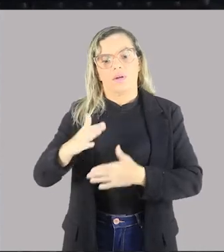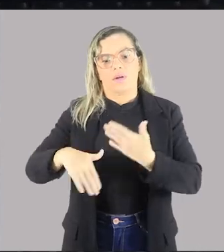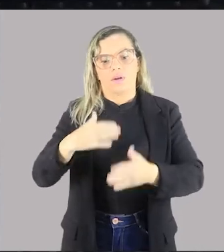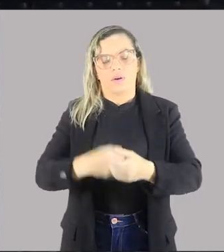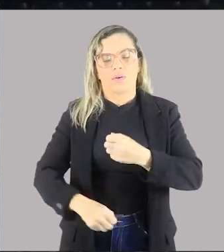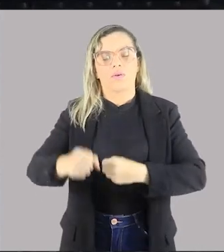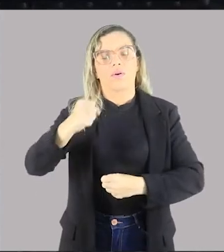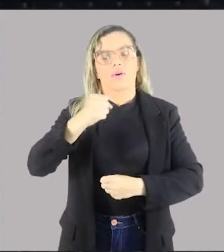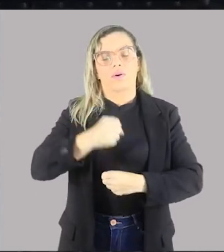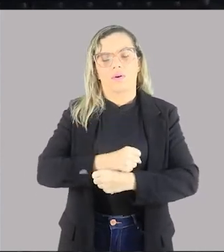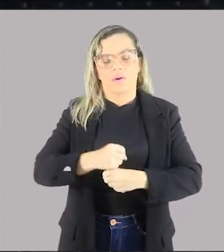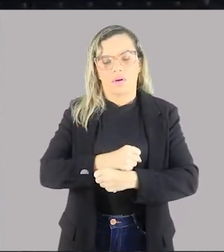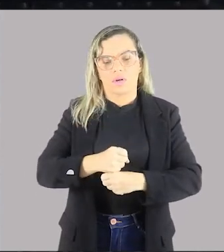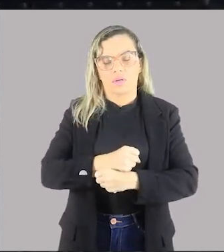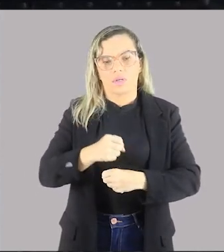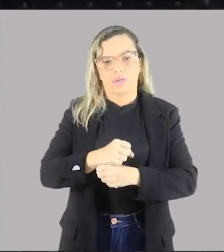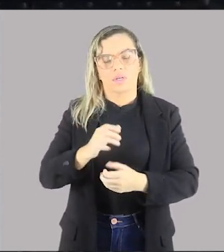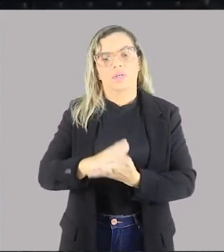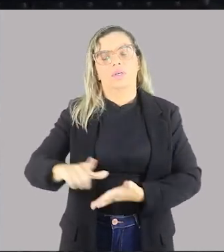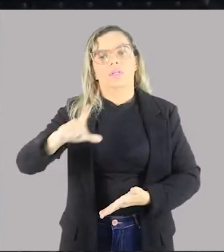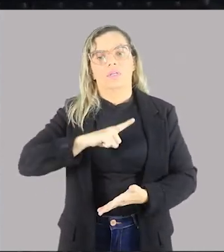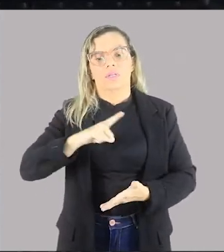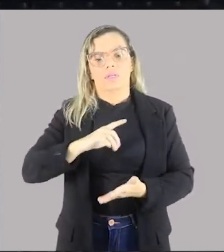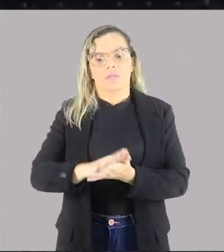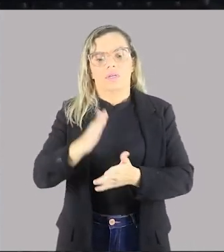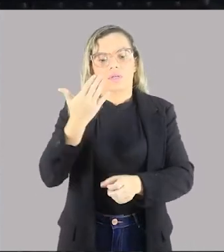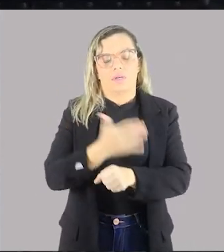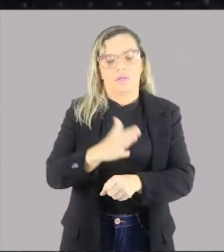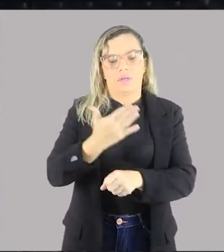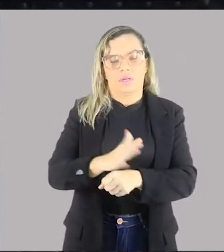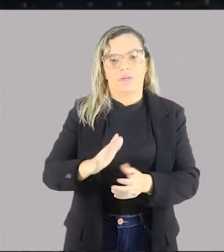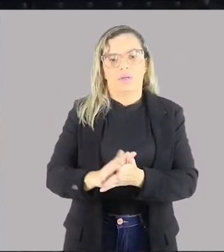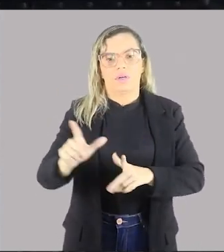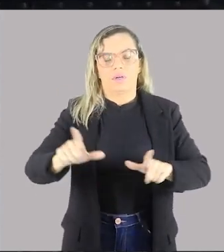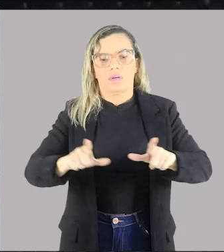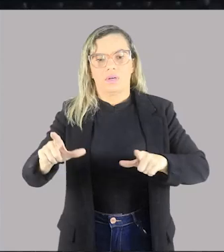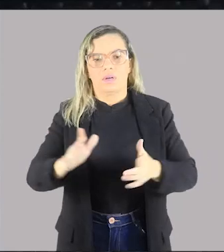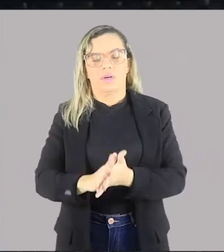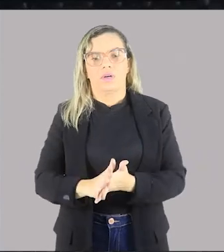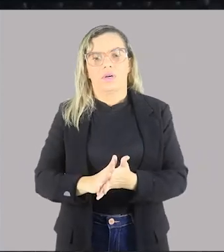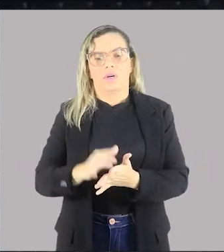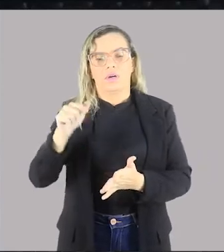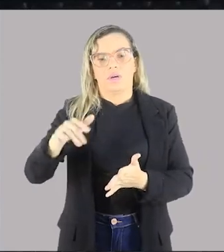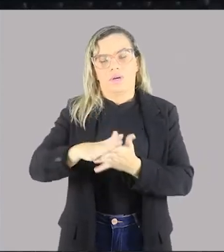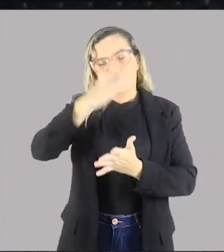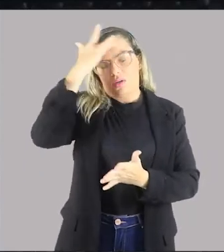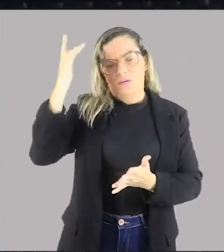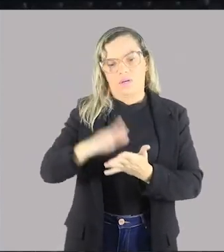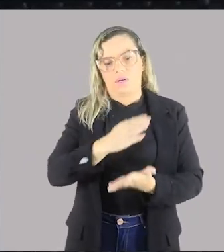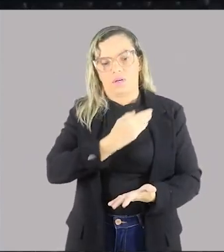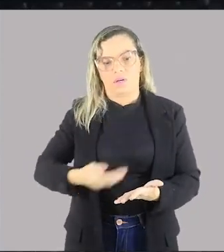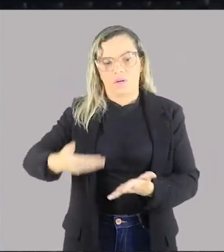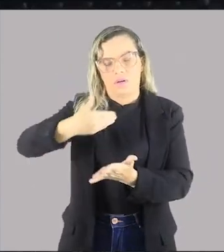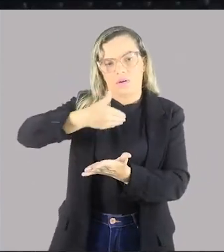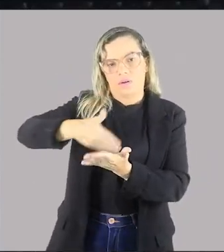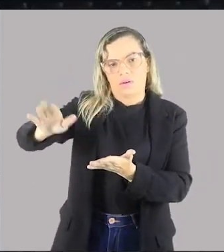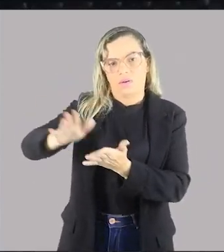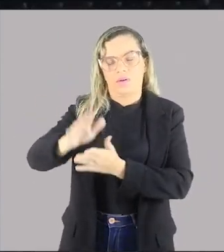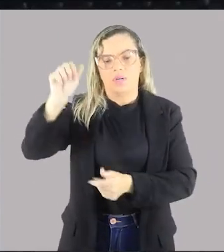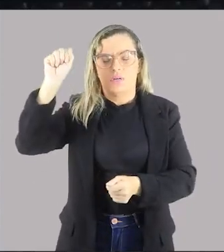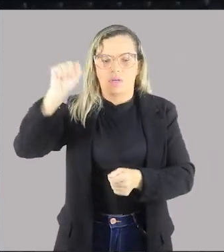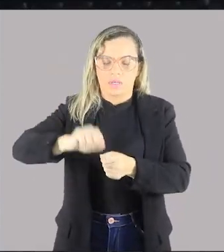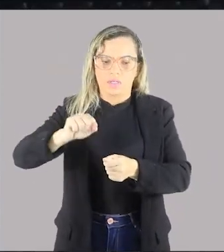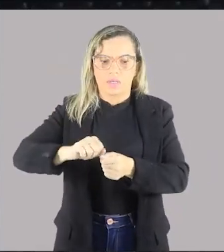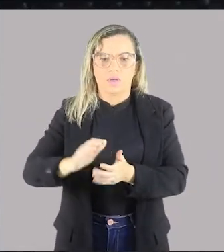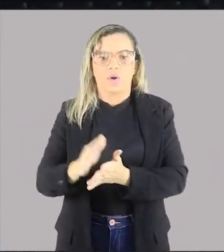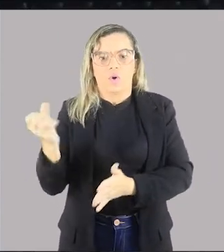cometida. Portanto, mesmo que o servidor público venha fazer, o cidadão, nesse caso, que foi demitido, venha fazer novo concurso